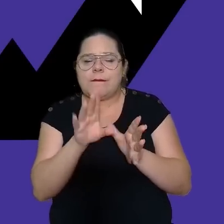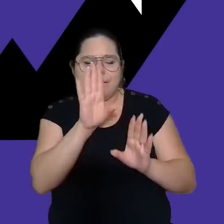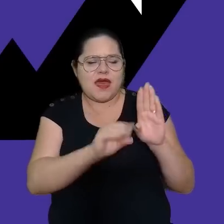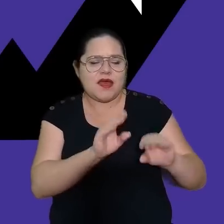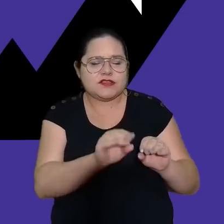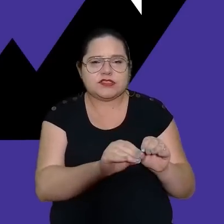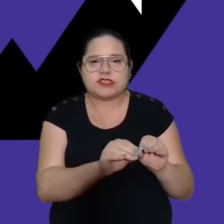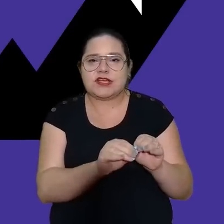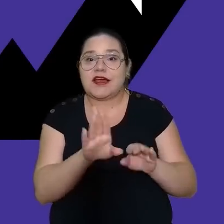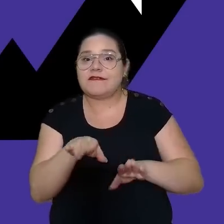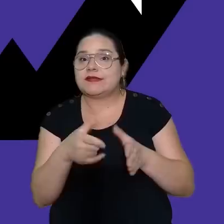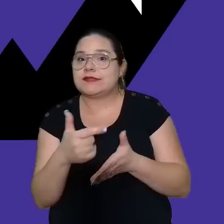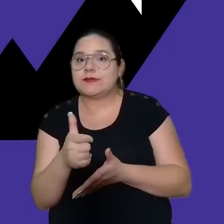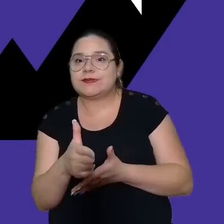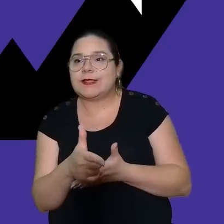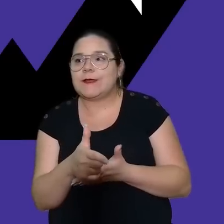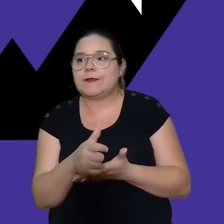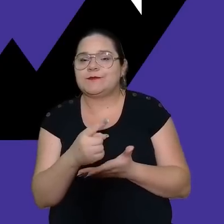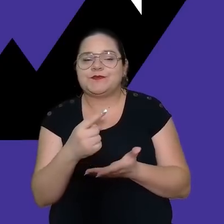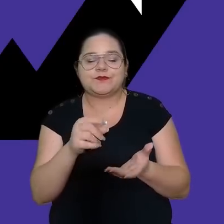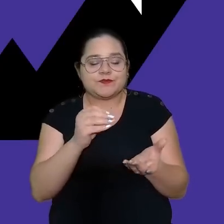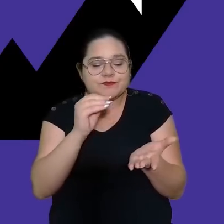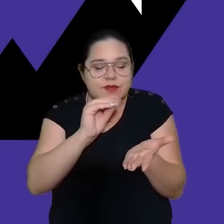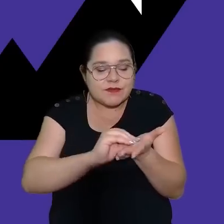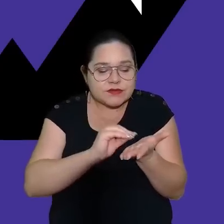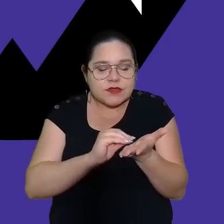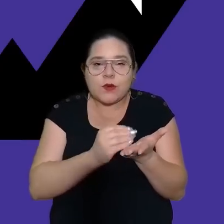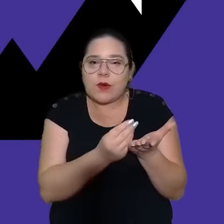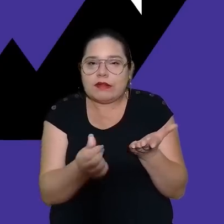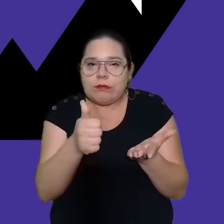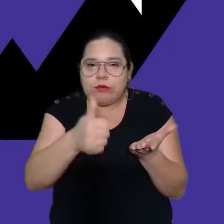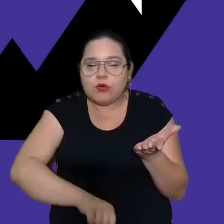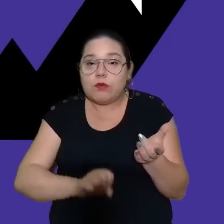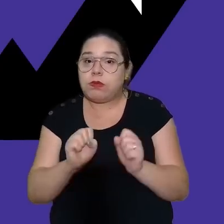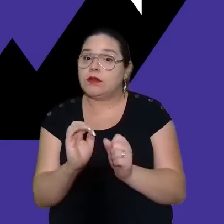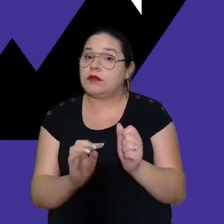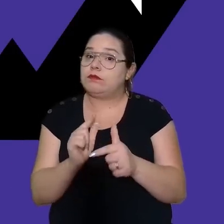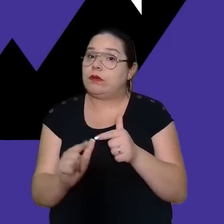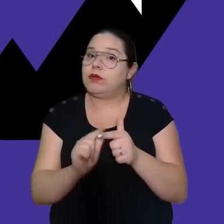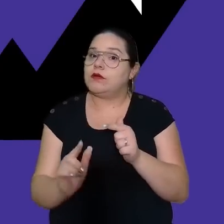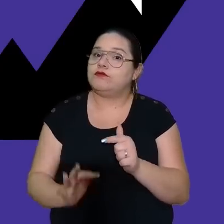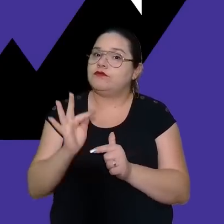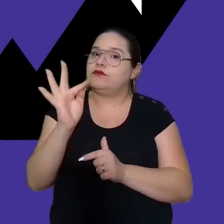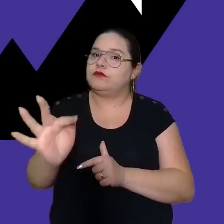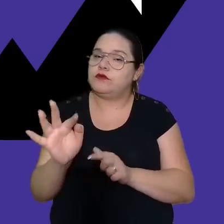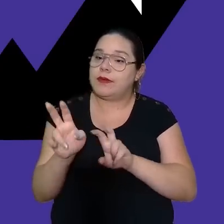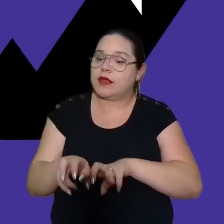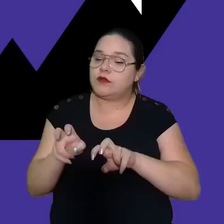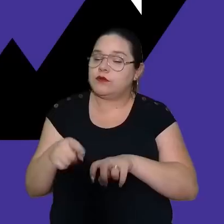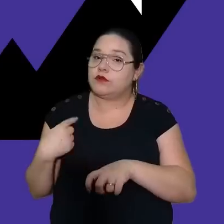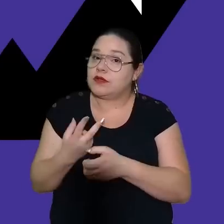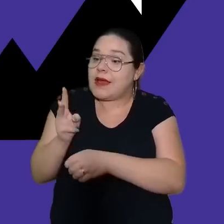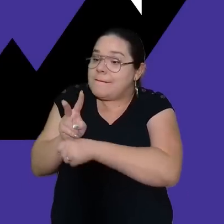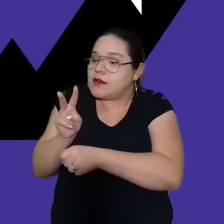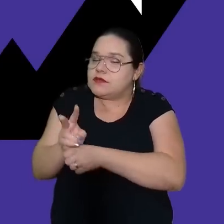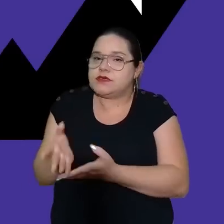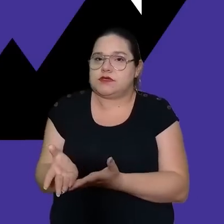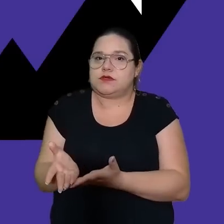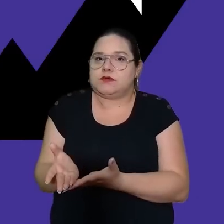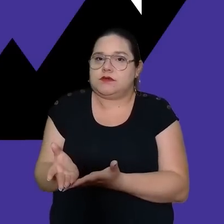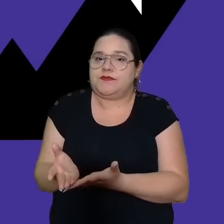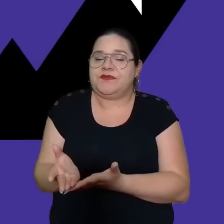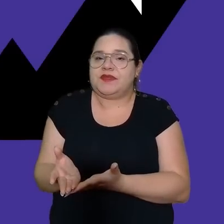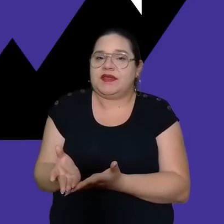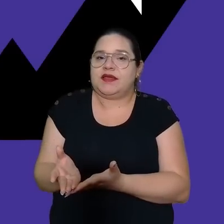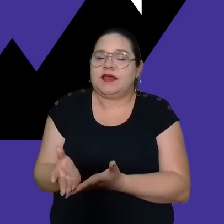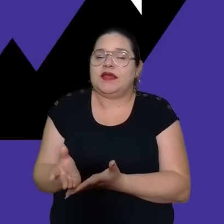de maneira com pouca qualidade, e isso gere algum problema futuro para essa agricultura que a gente quer proteger, que seja com sanidade,